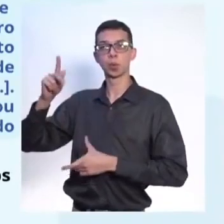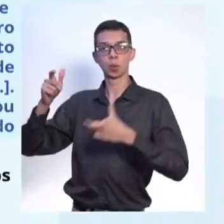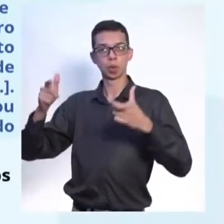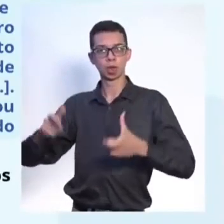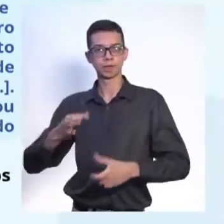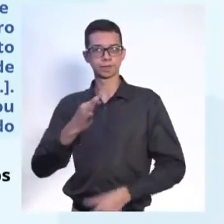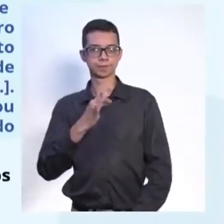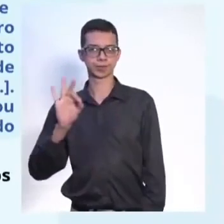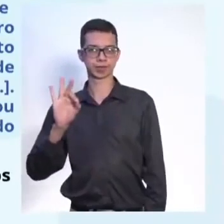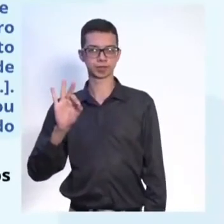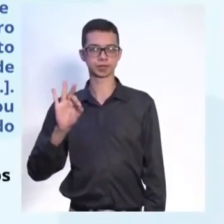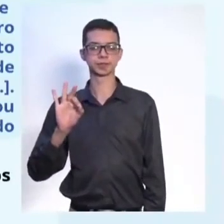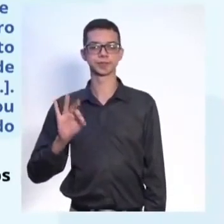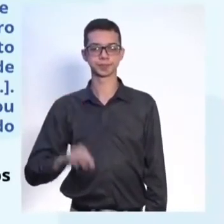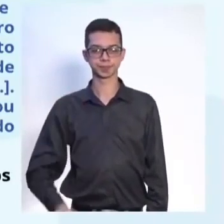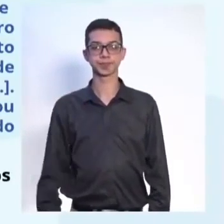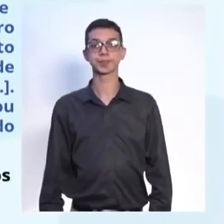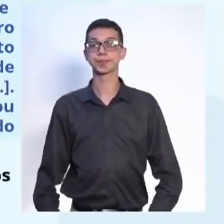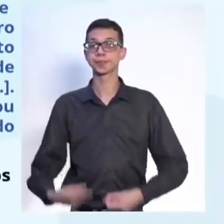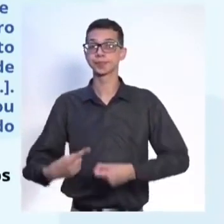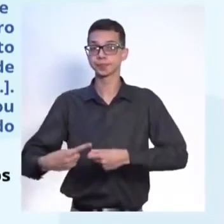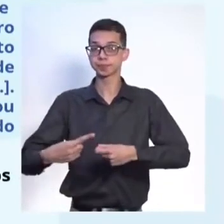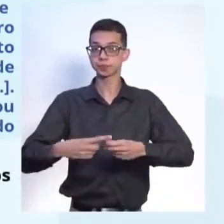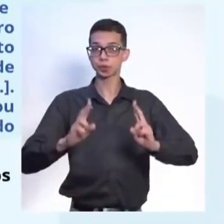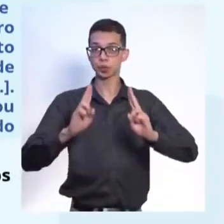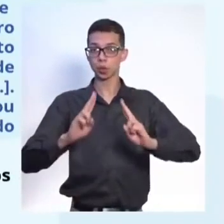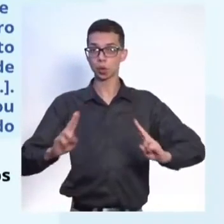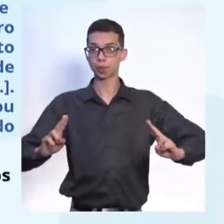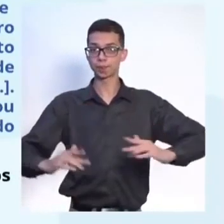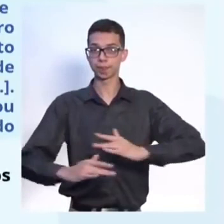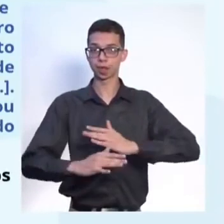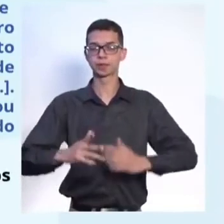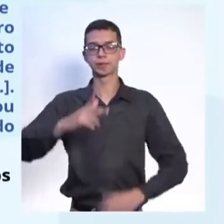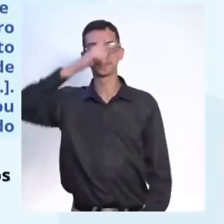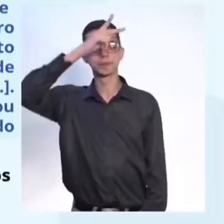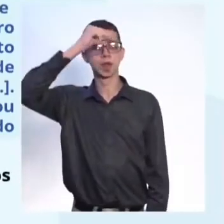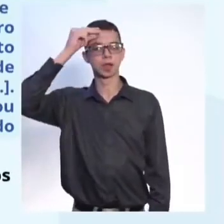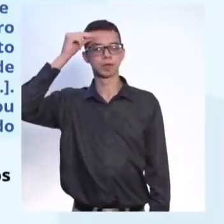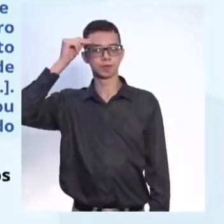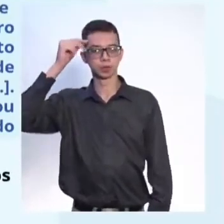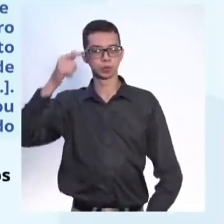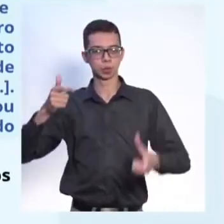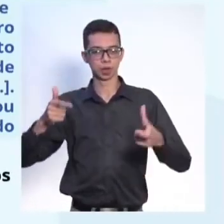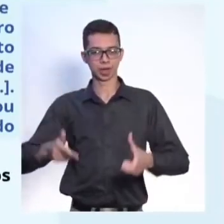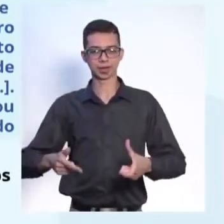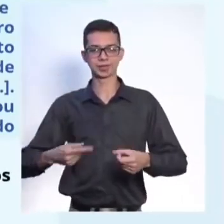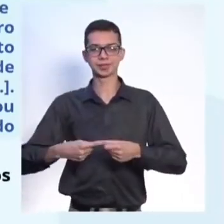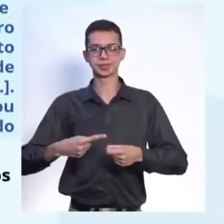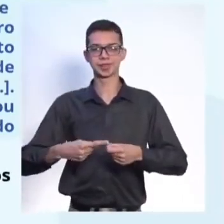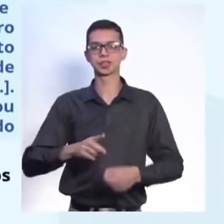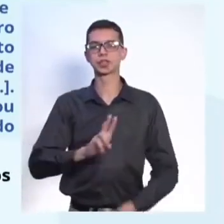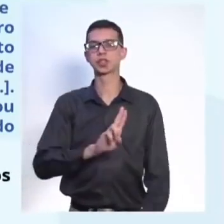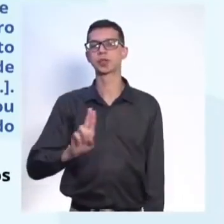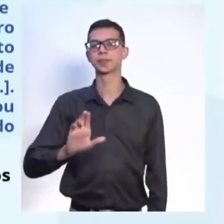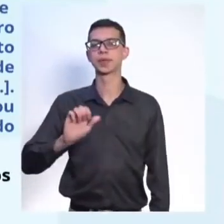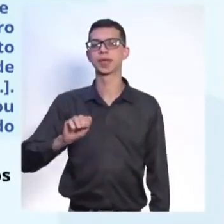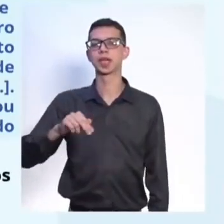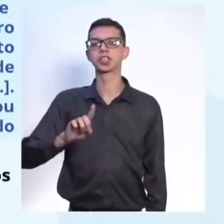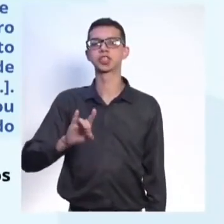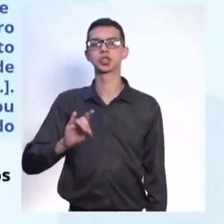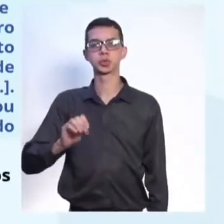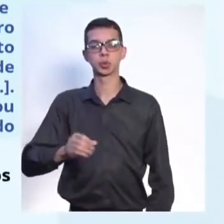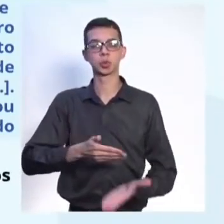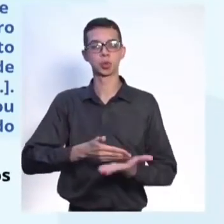de Urbanisation. O prefeito da cidade, Cândido Barata Ribeiro, realizou um processo de destruição